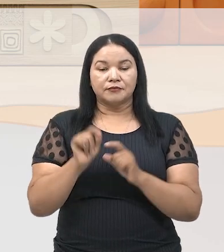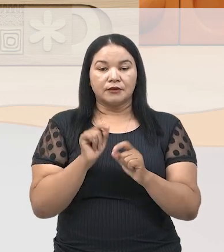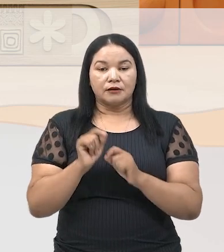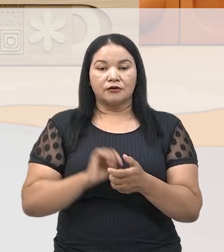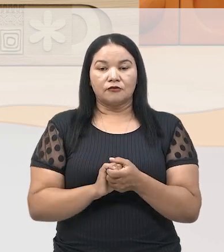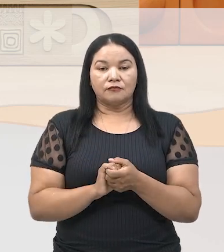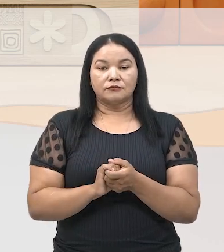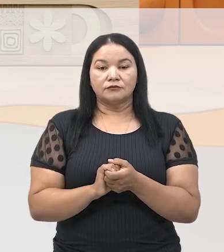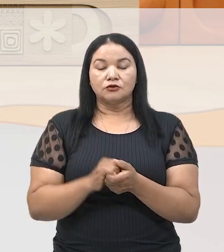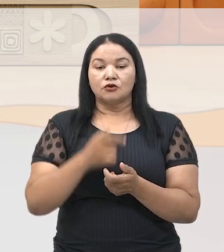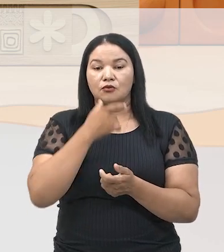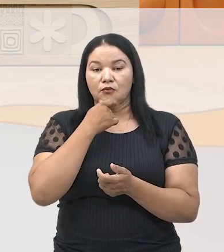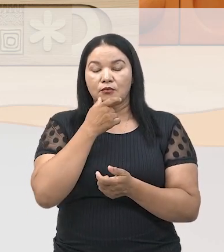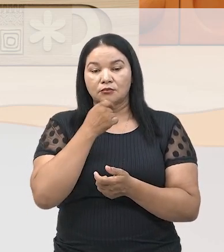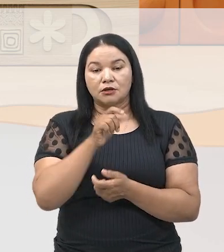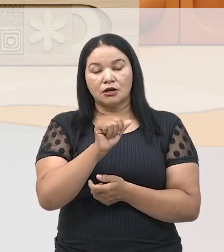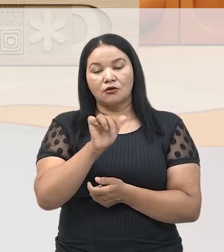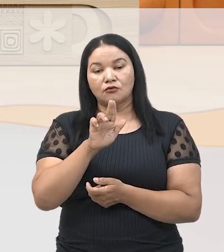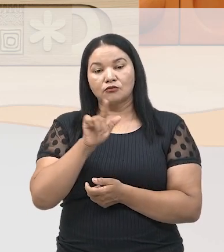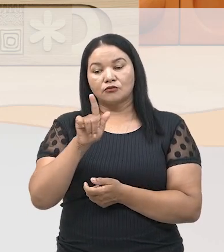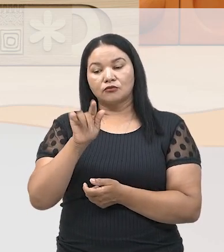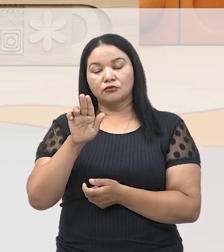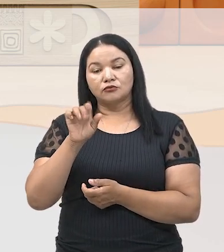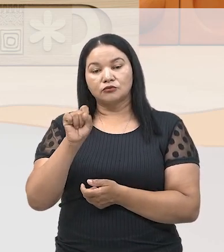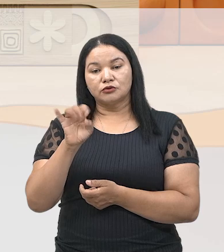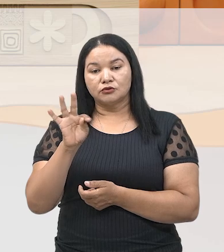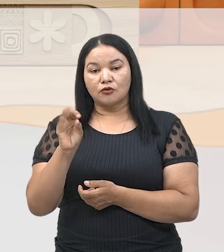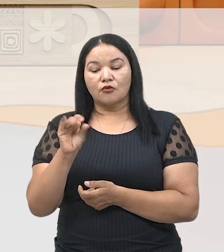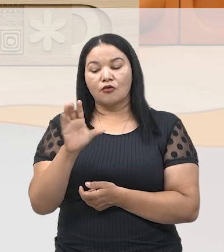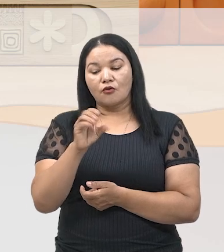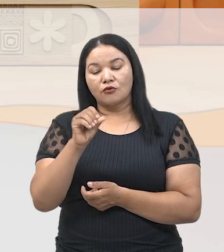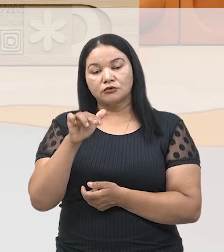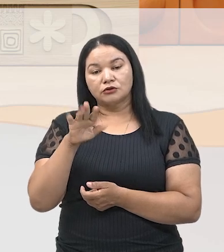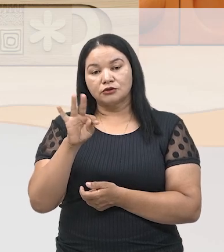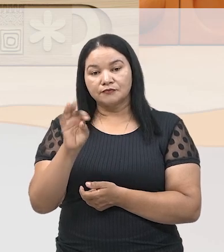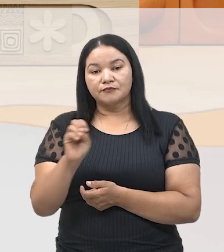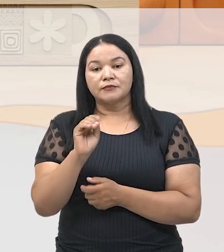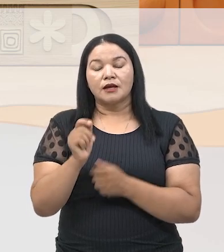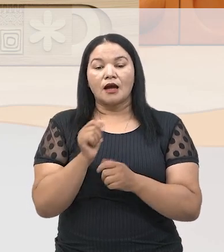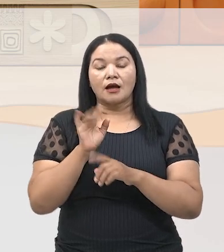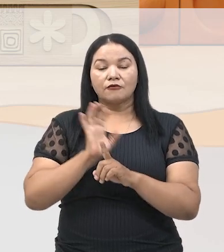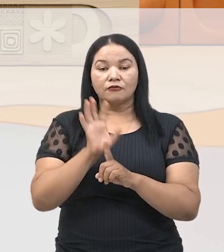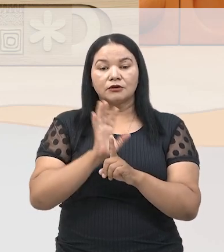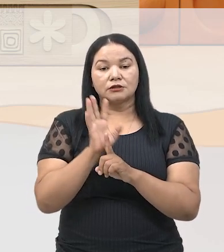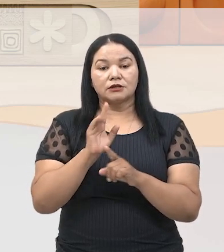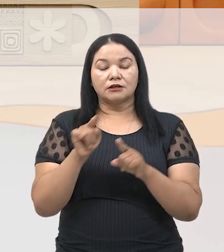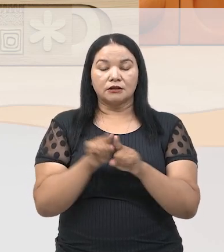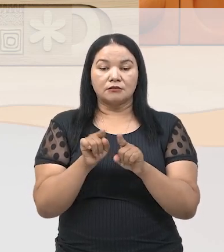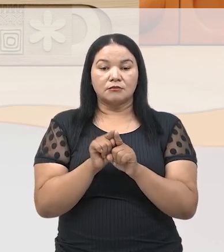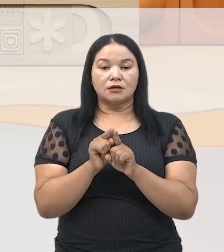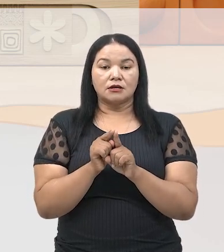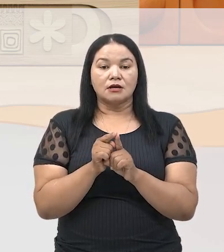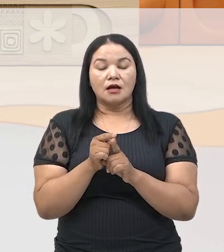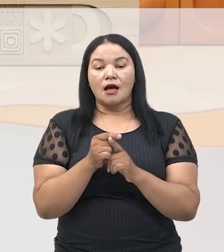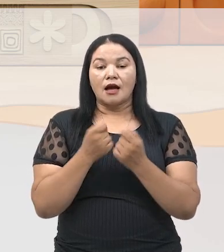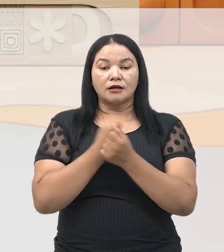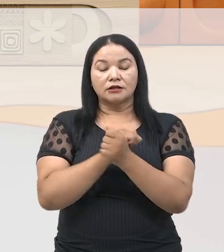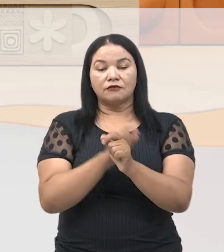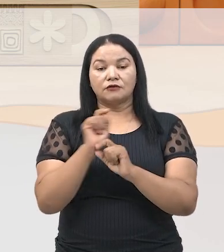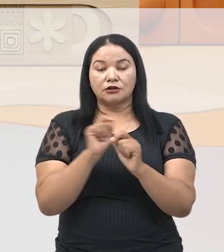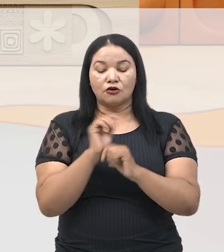por Auguste Comte, que vai influenciar profundamente e defender o progresso